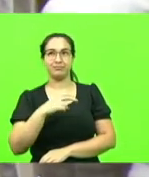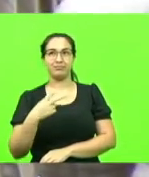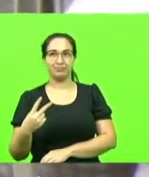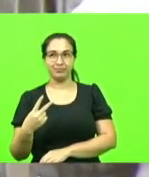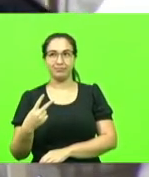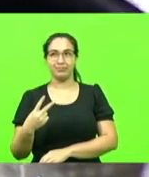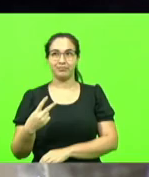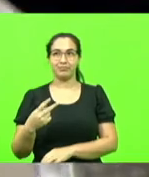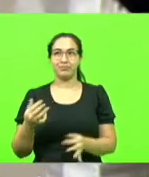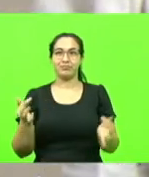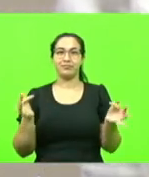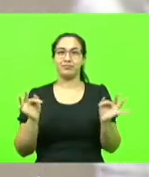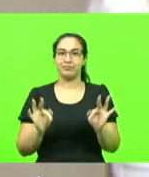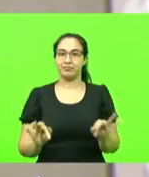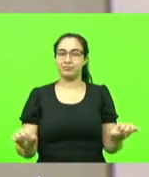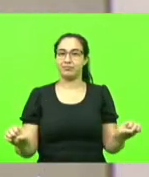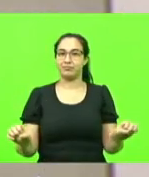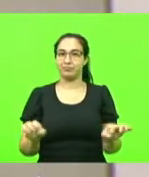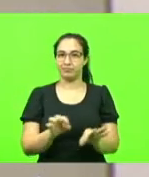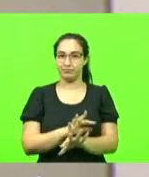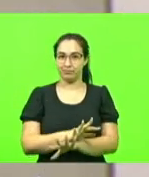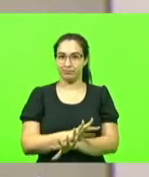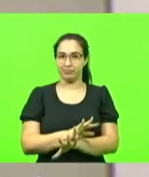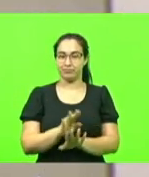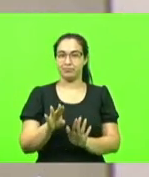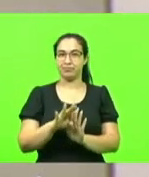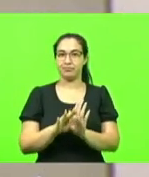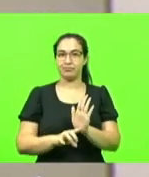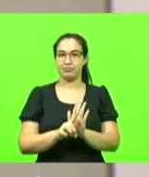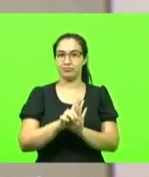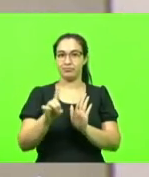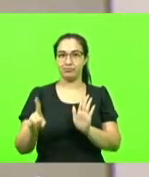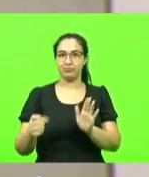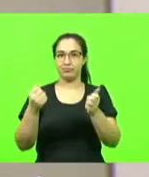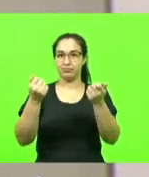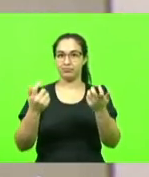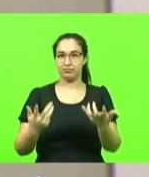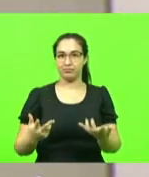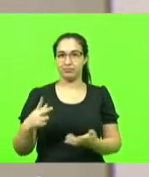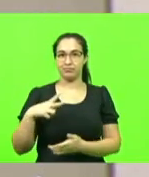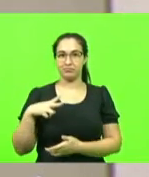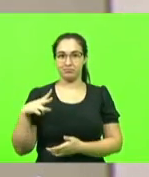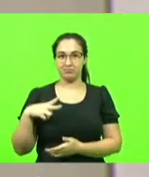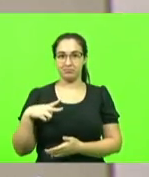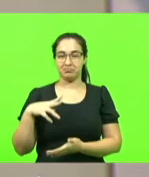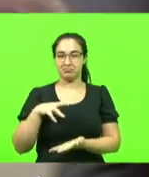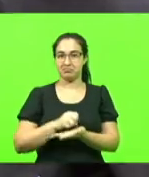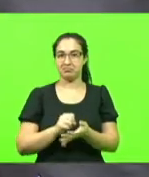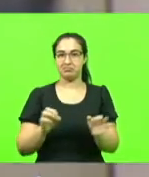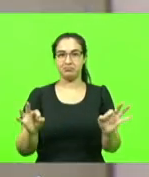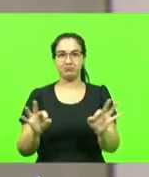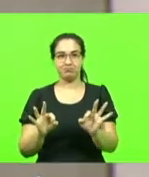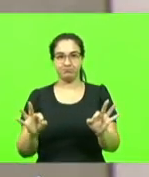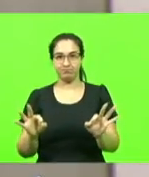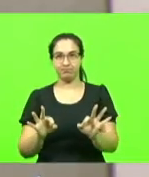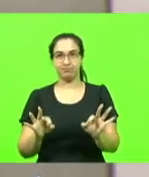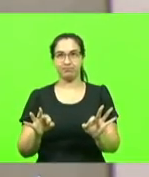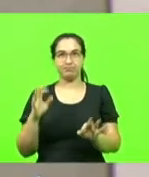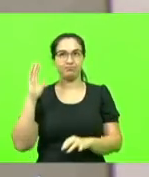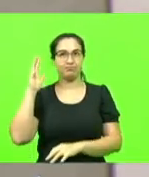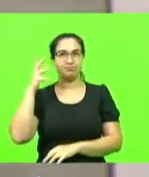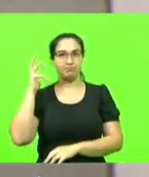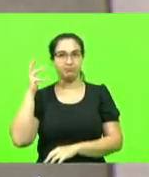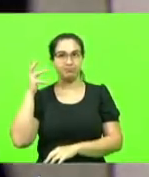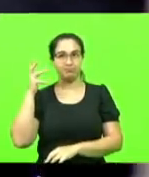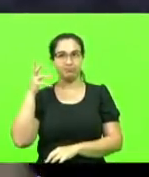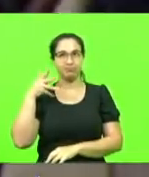da ordem do dia, passamos às explicações pessoais. Em explicações pessoais, não temos oradores inscritos para a